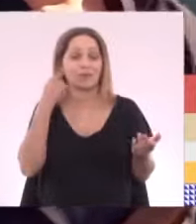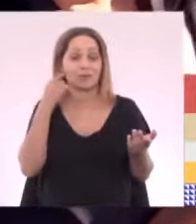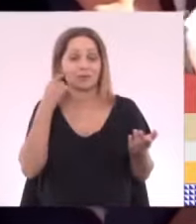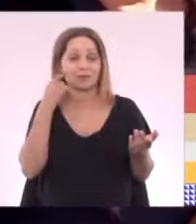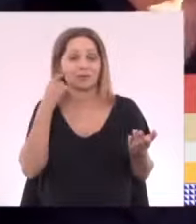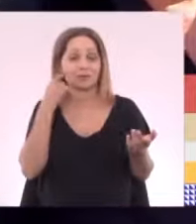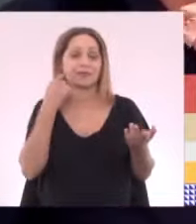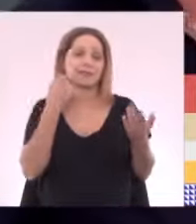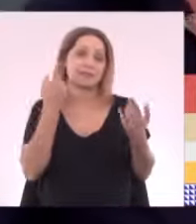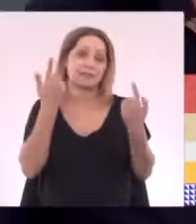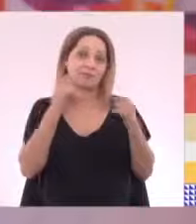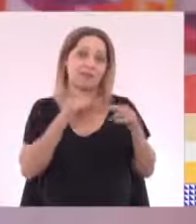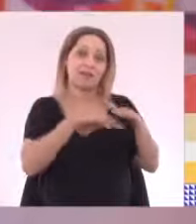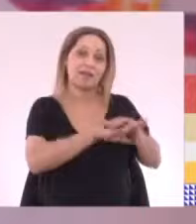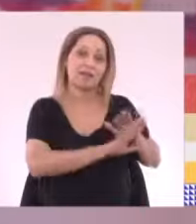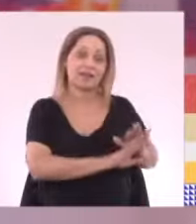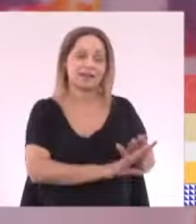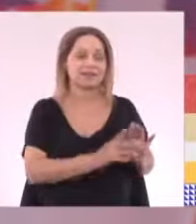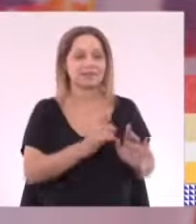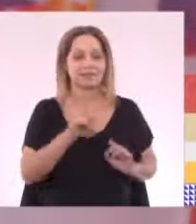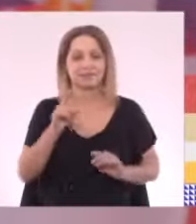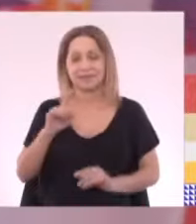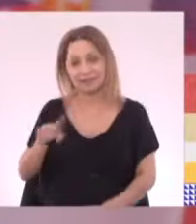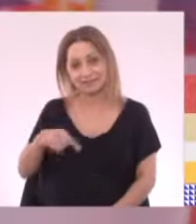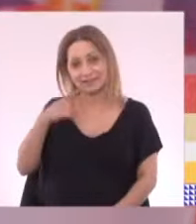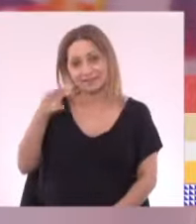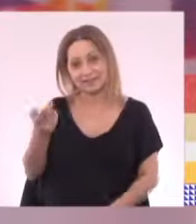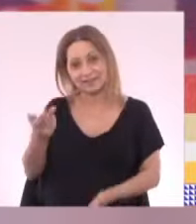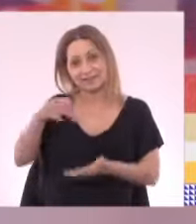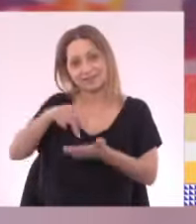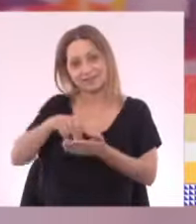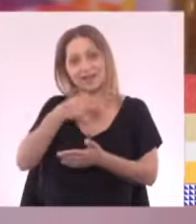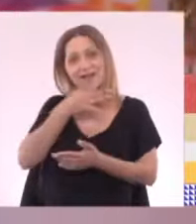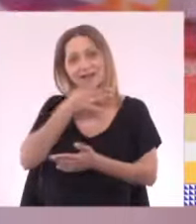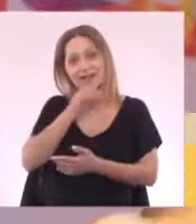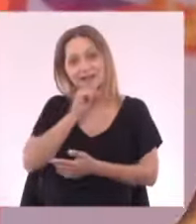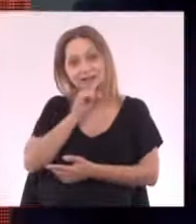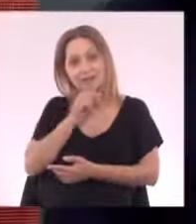casa. Pois obrigada, claro que não, ninguém quer isso. A Carla já vai voltar, obrigada, minha querida. Um grande beijinho para todos. Muito obrigada.